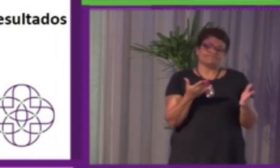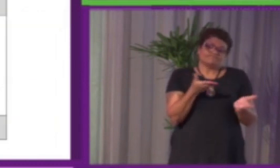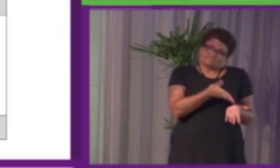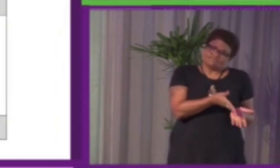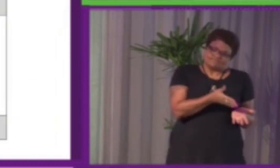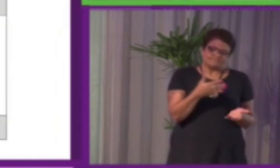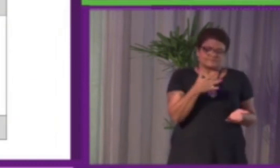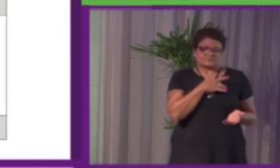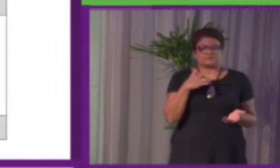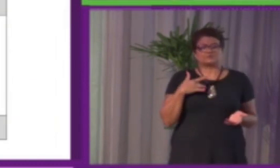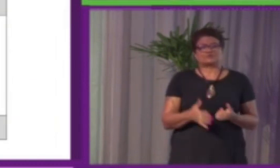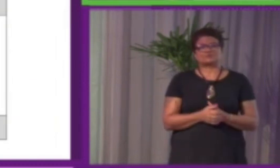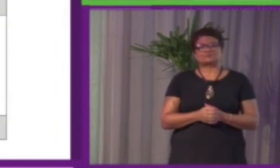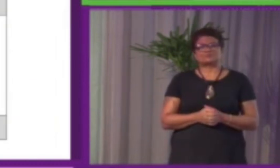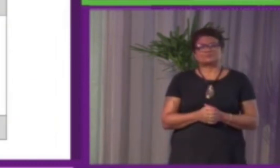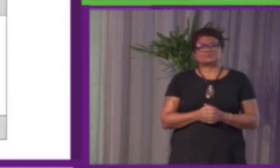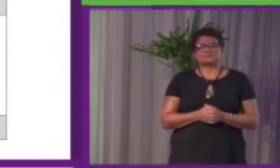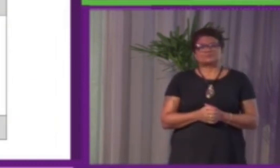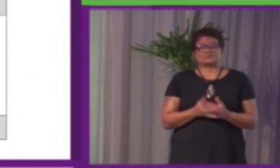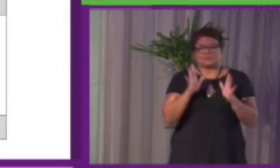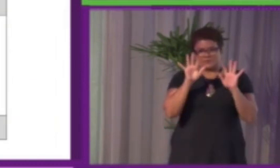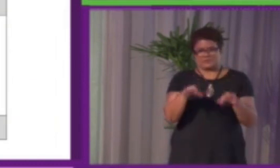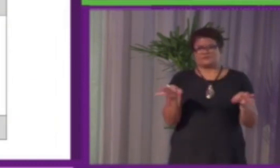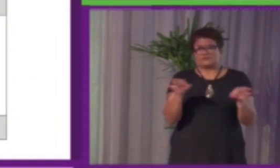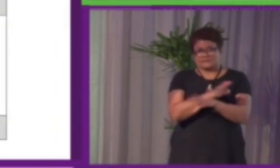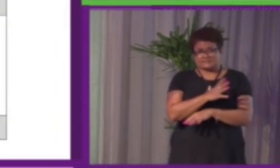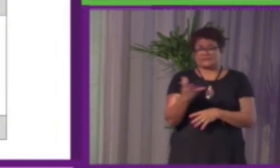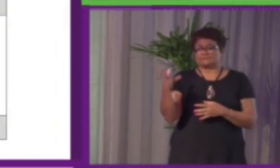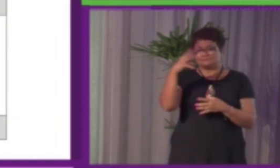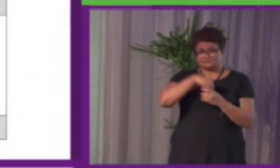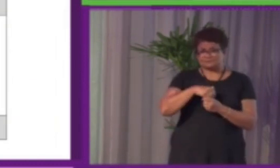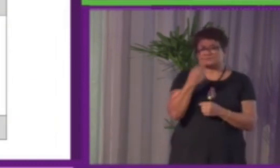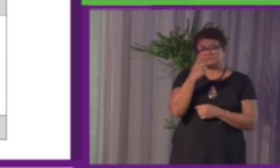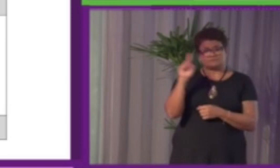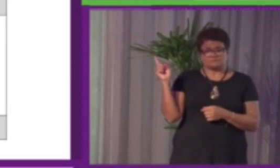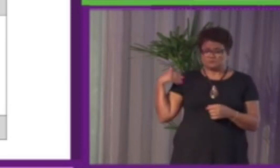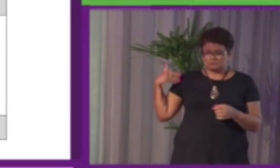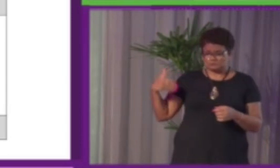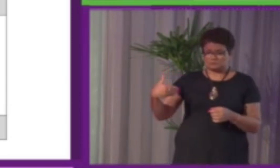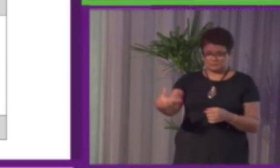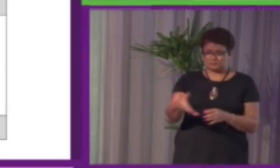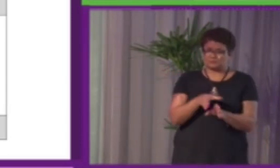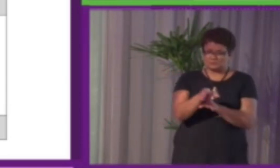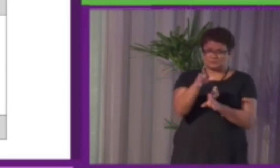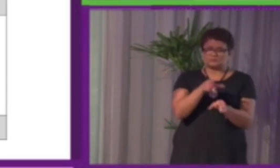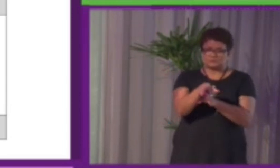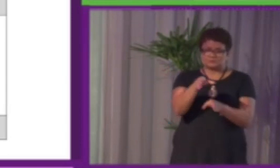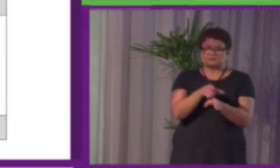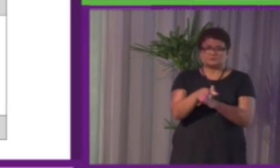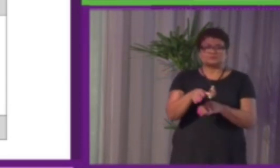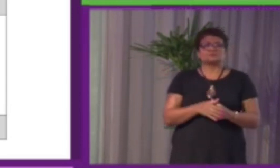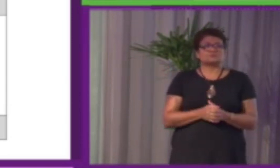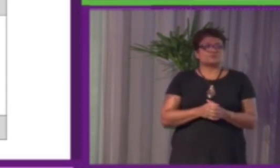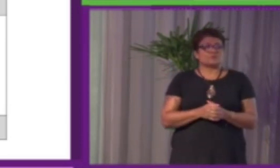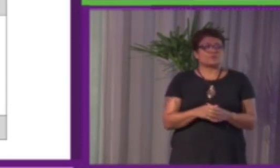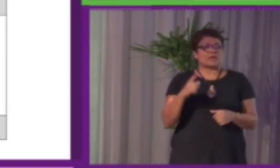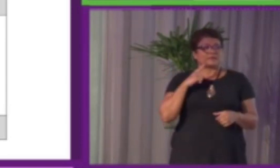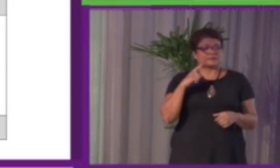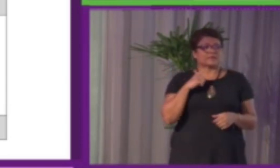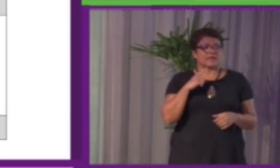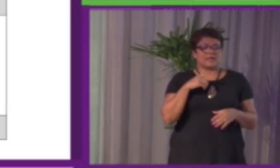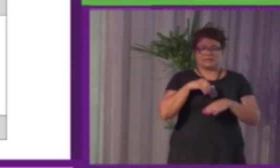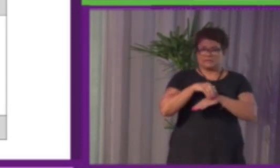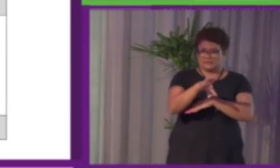pessoal, trago, então, as últimas incorporações, as últimas recomendações da Conitec, tá, que foram emitidas